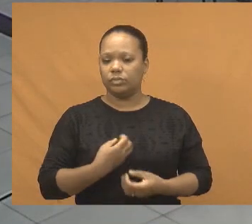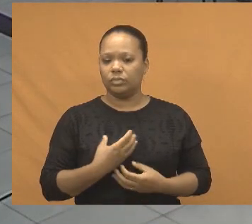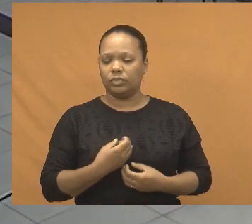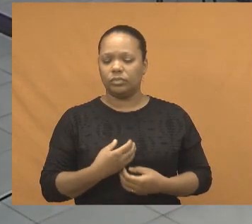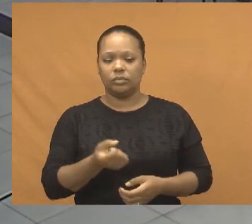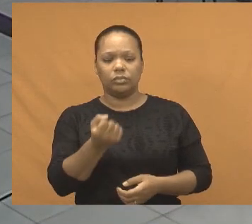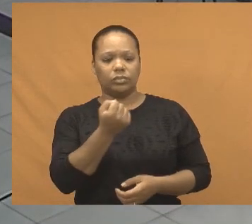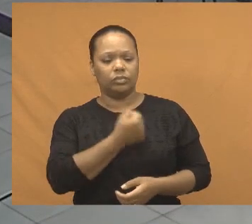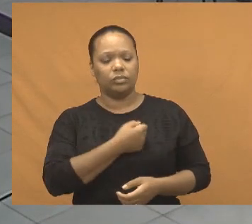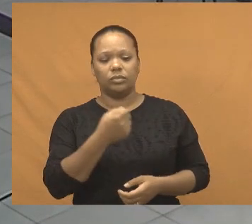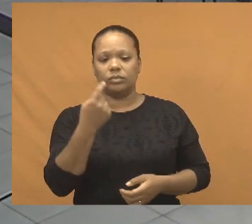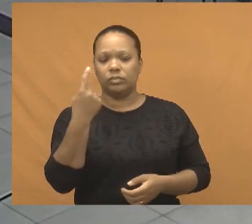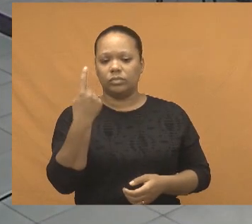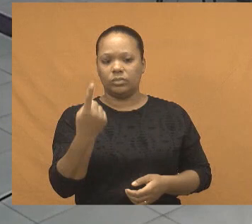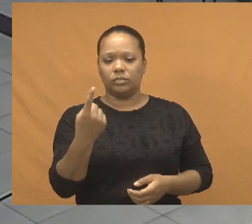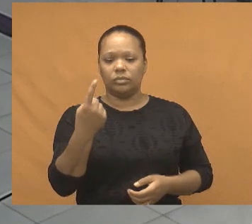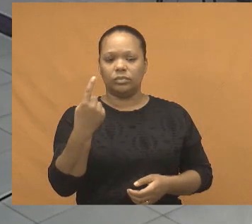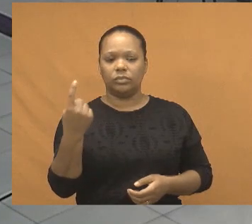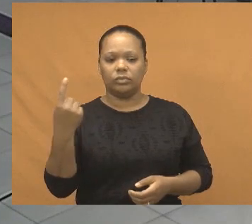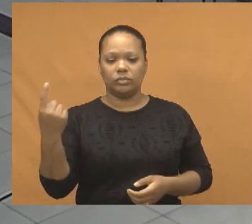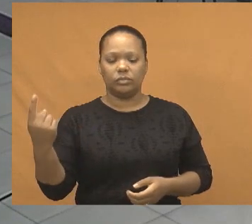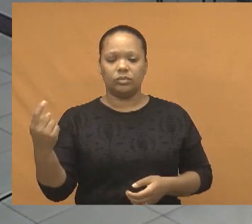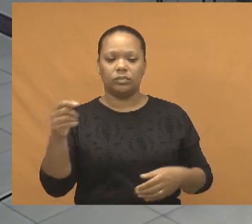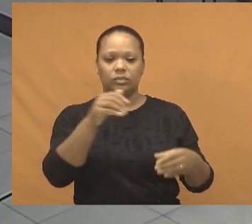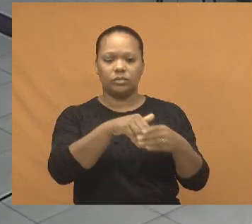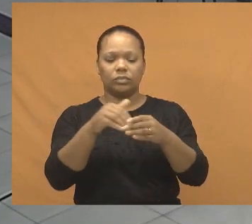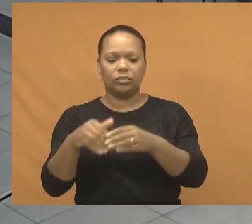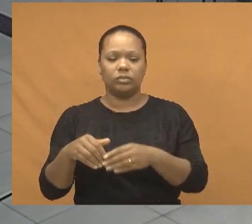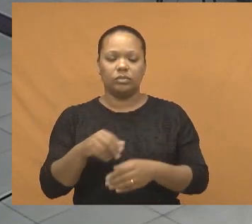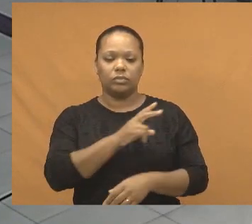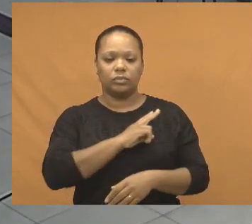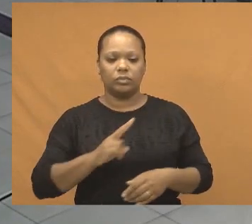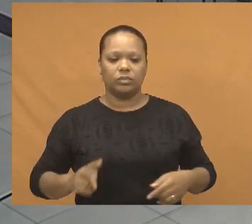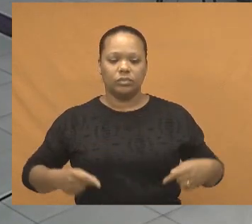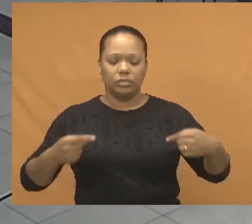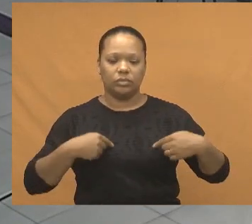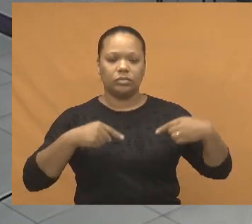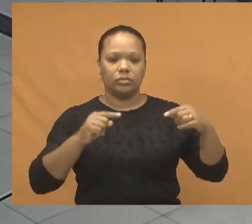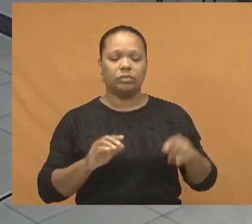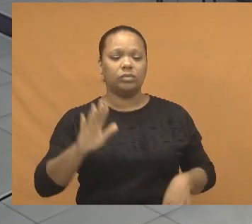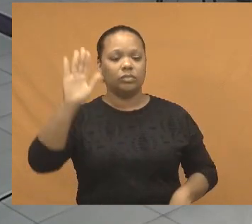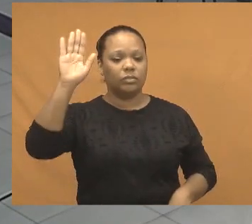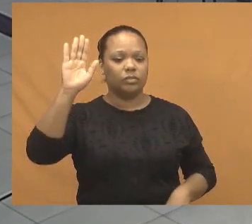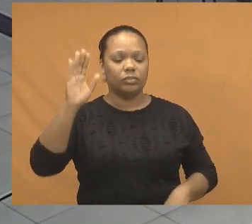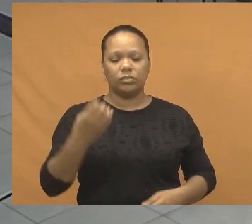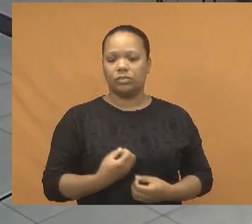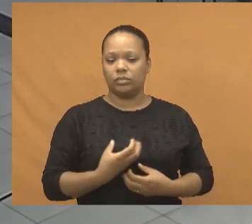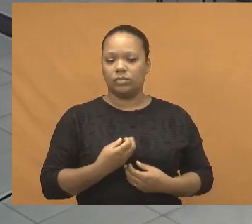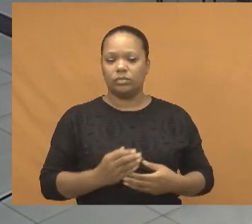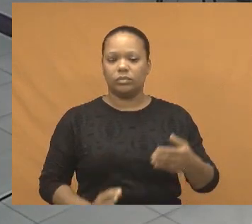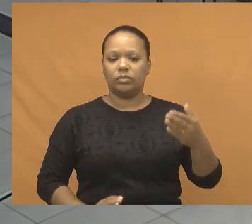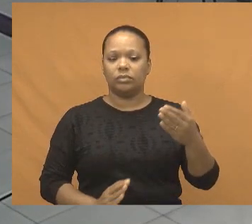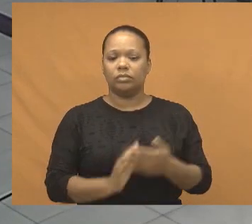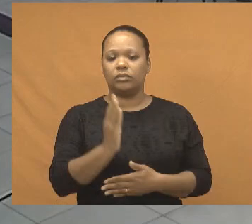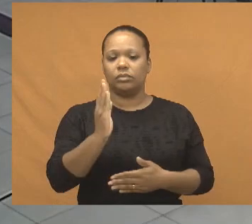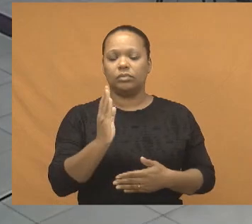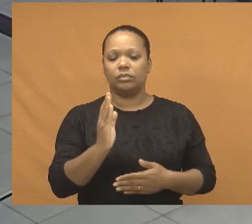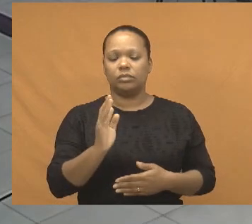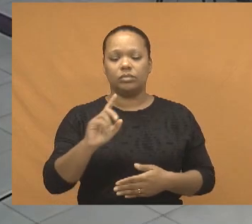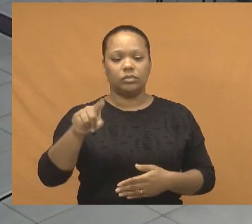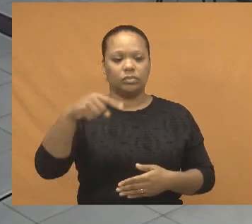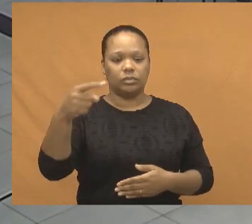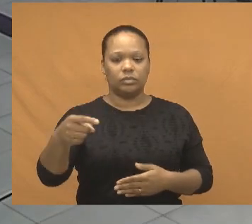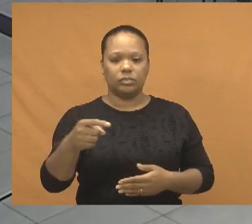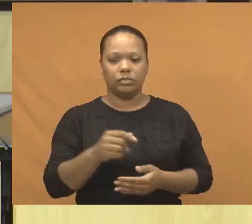Pedido de informações número 111. Em votação, os vereadores contrários se manifestem levantando o braço. Pedido de informações aprovado. Próximo pedido